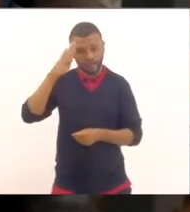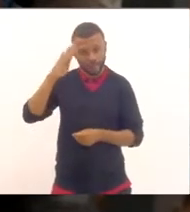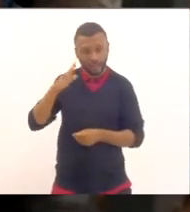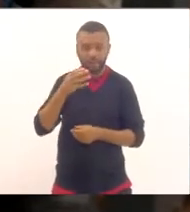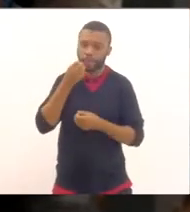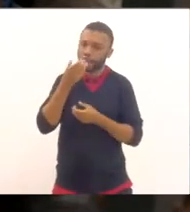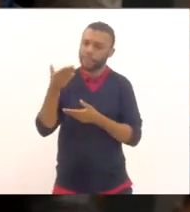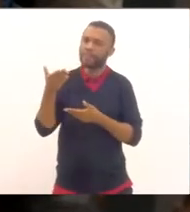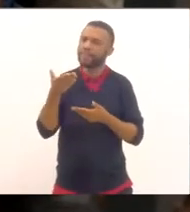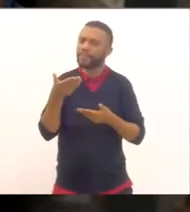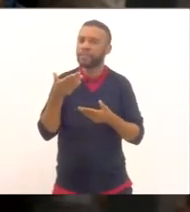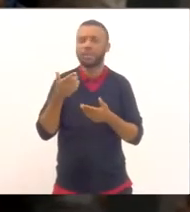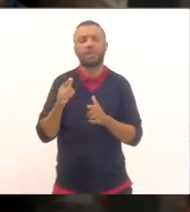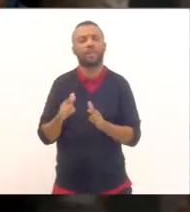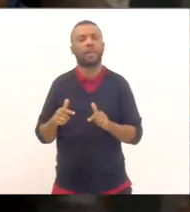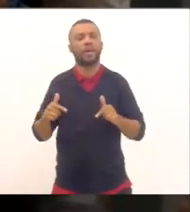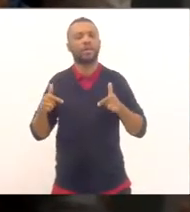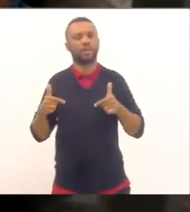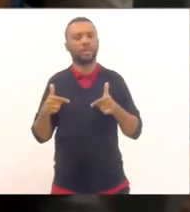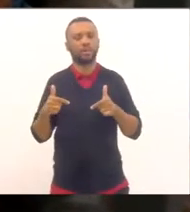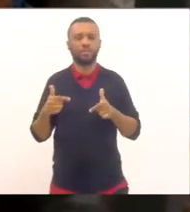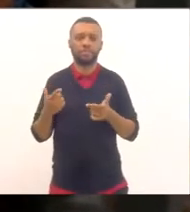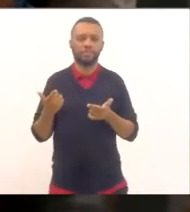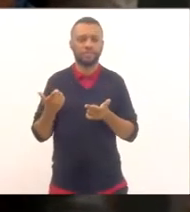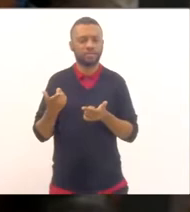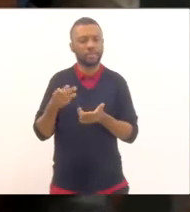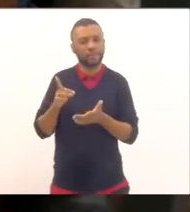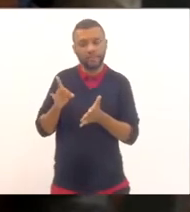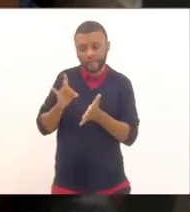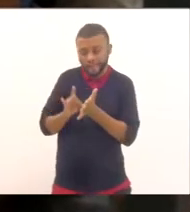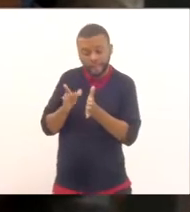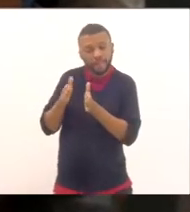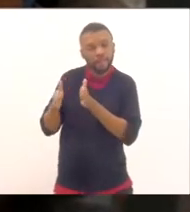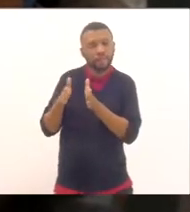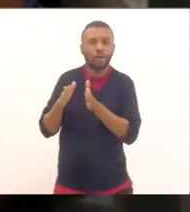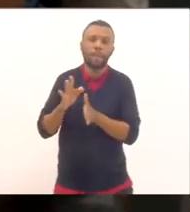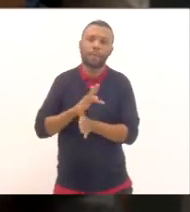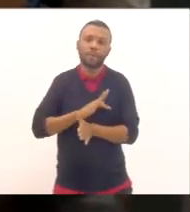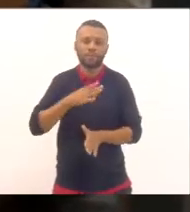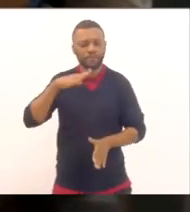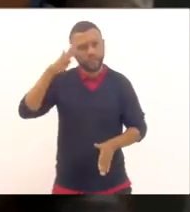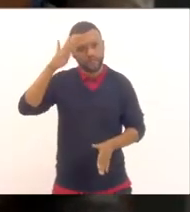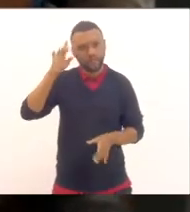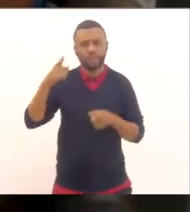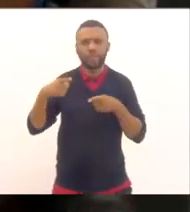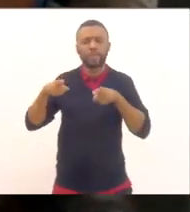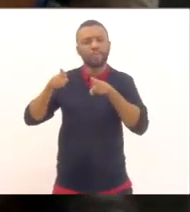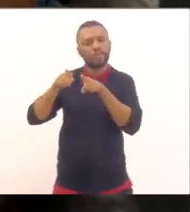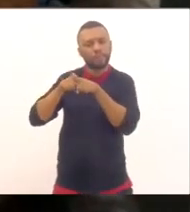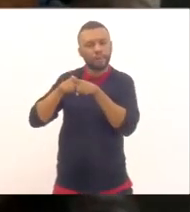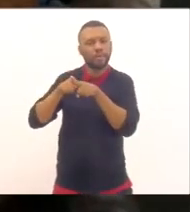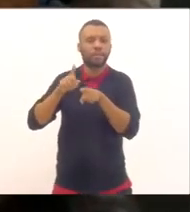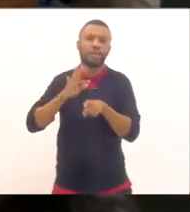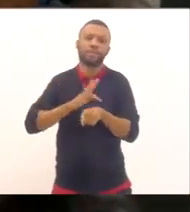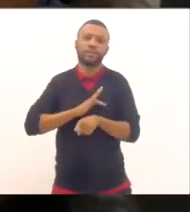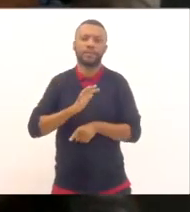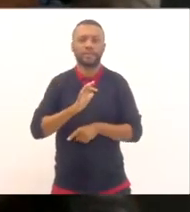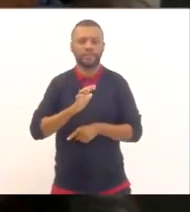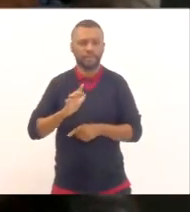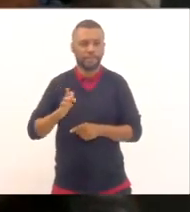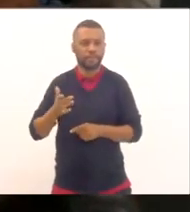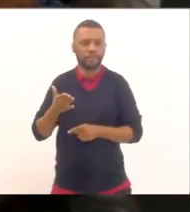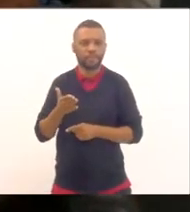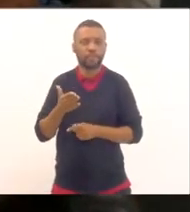nessa nossa força-tarefa em vigor é a polícia militar sempre foi um grande parceiro da Polícia Civil e